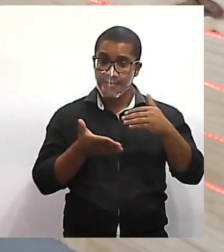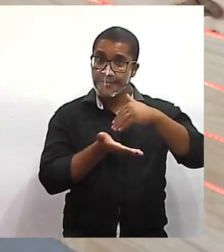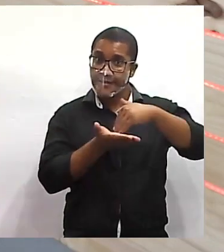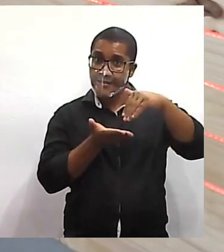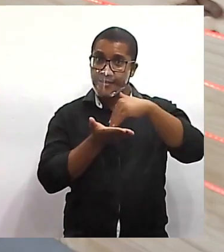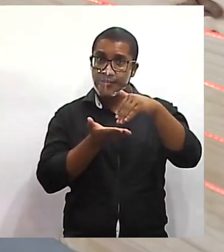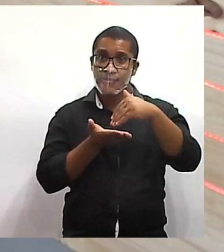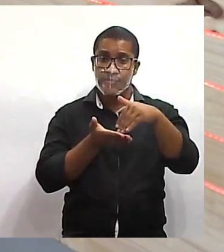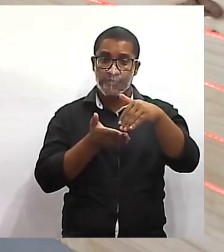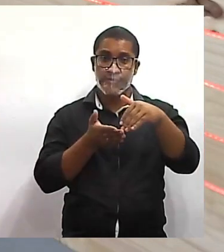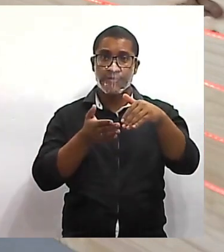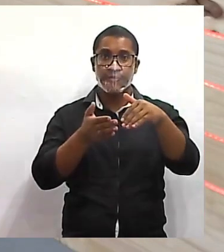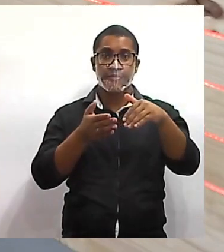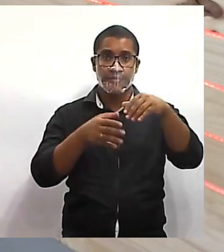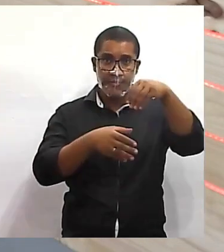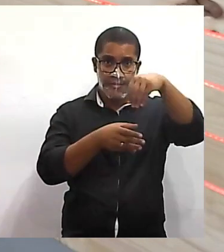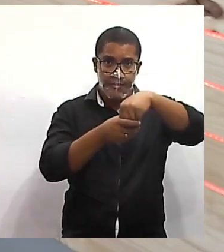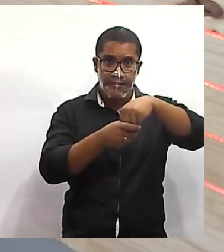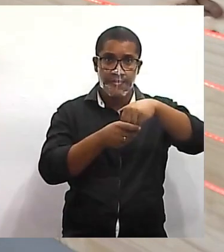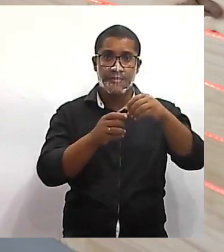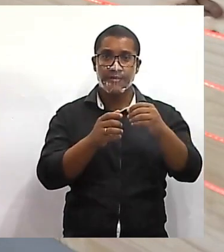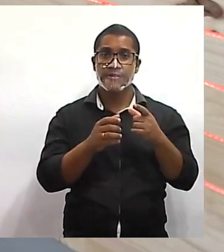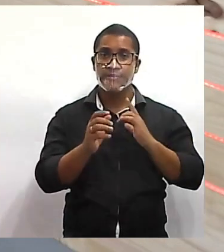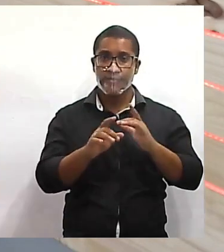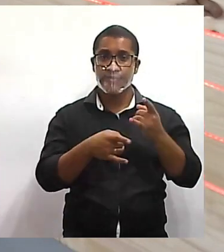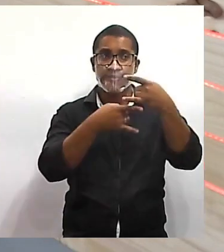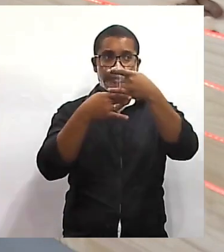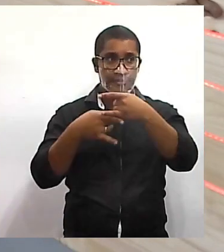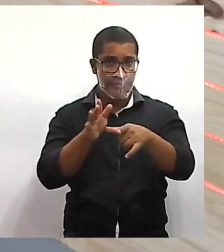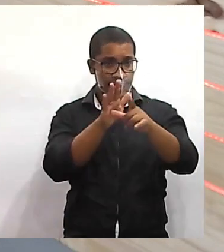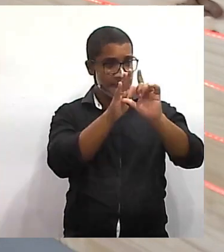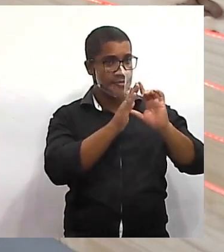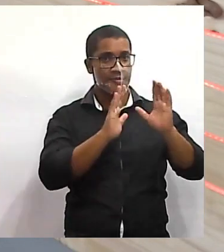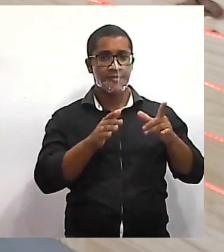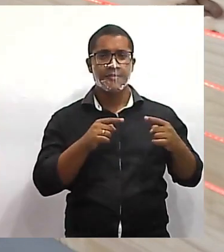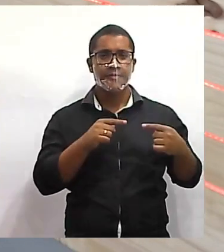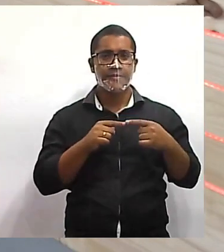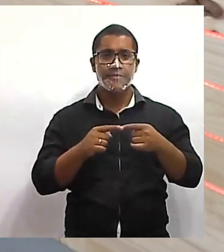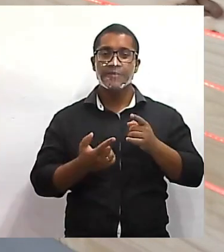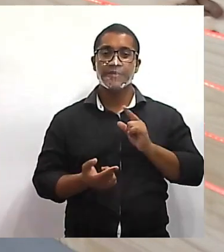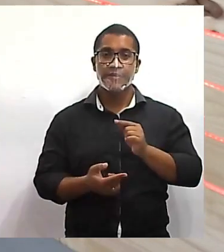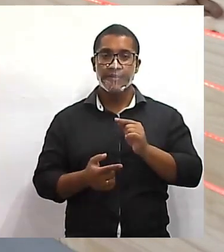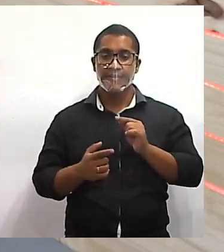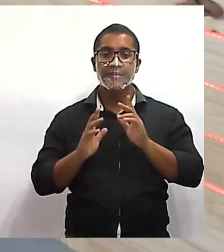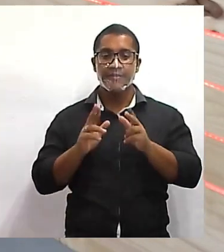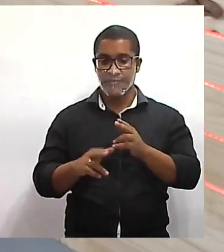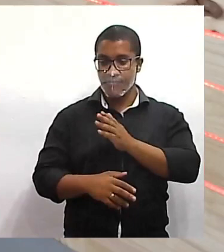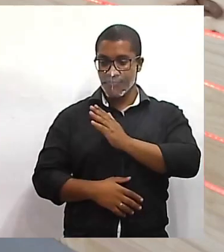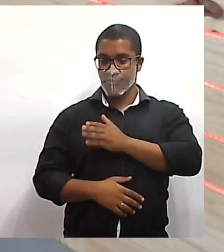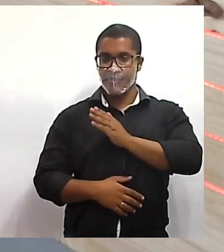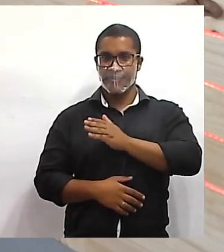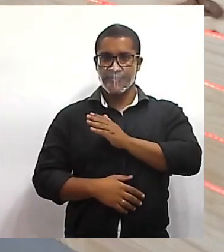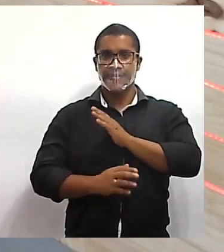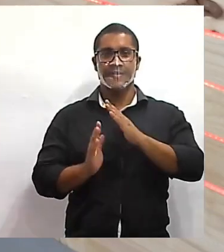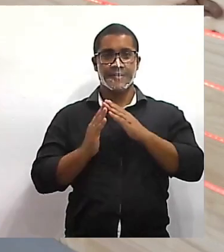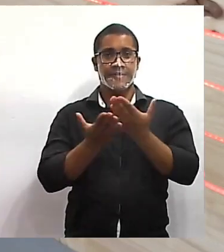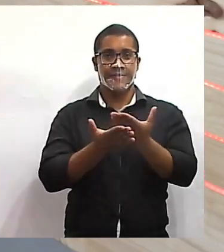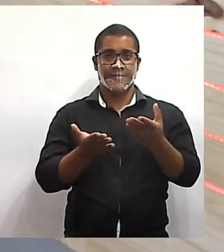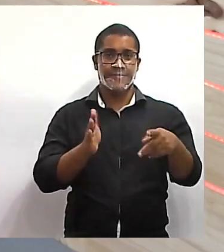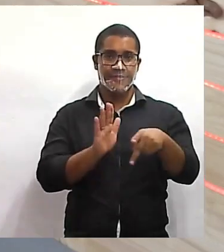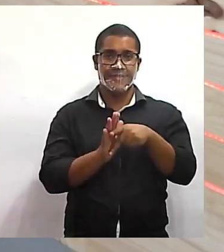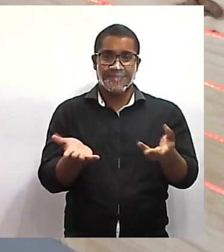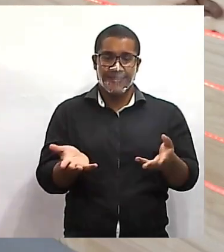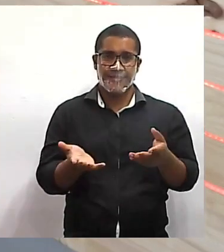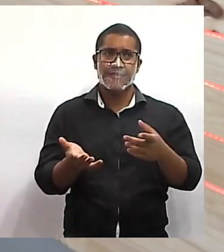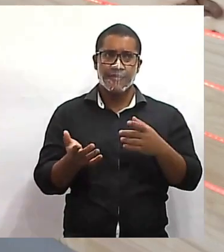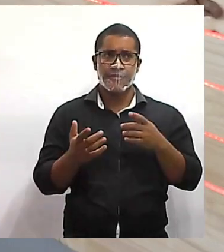já disse na live anterior, ela é o coração da escola. Isso é bem comum, né, a gente fazer essa